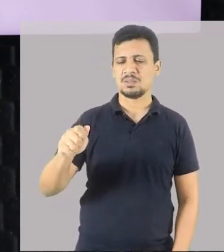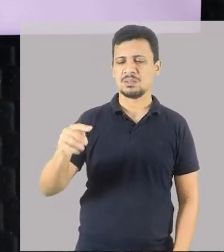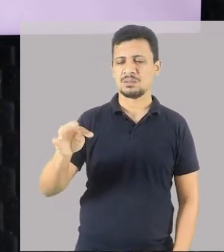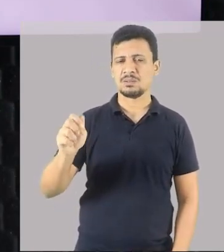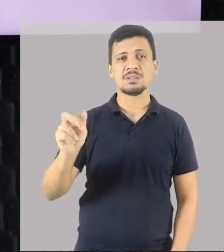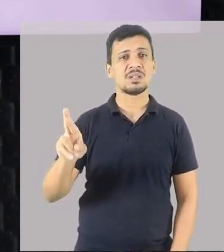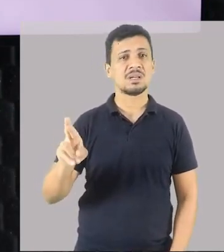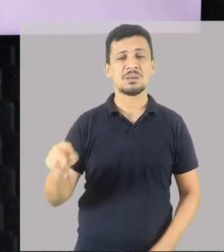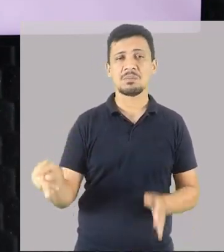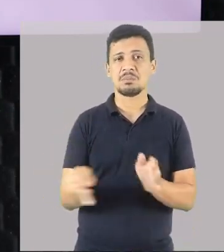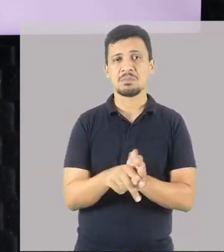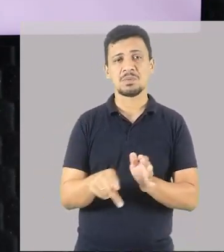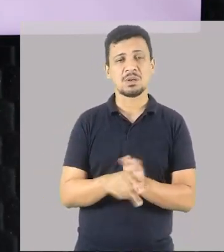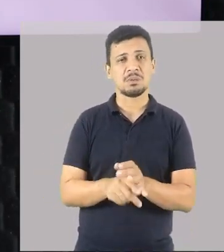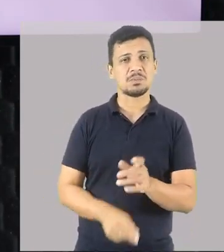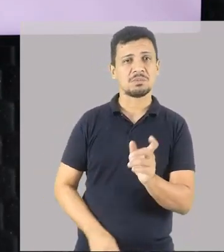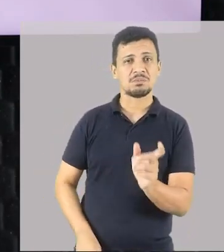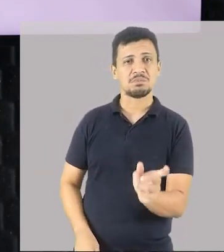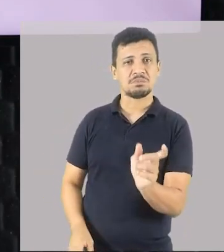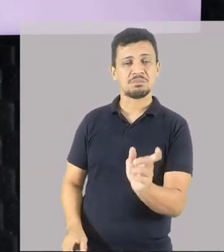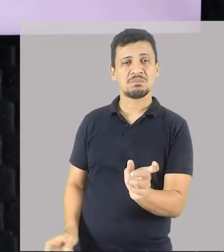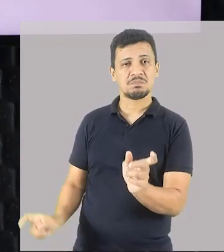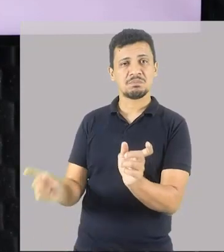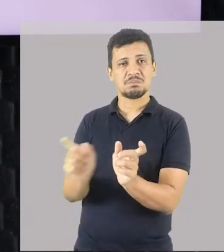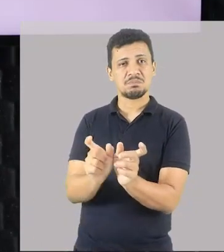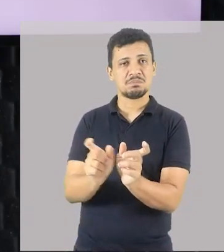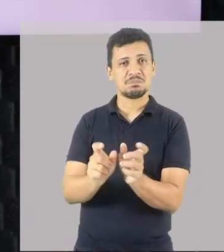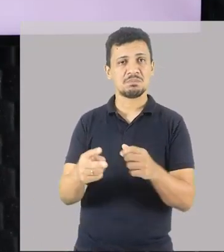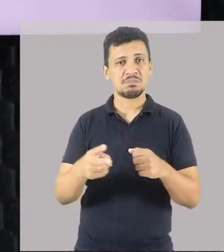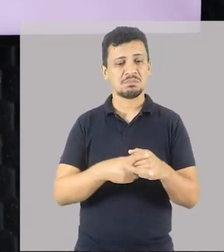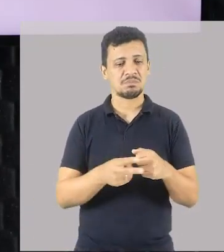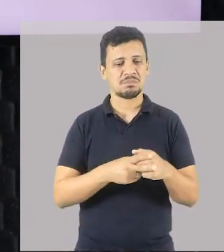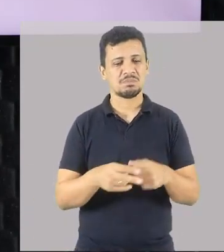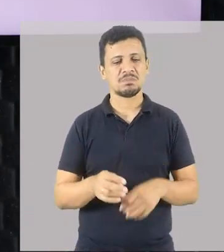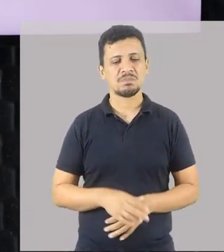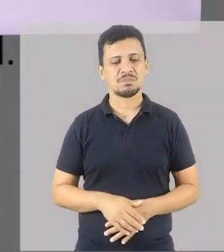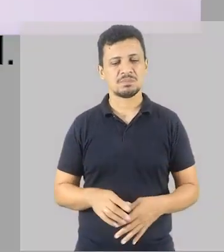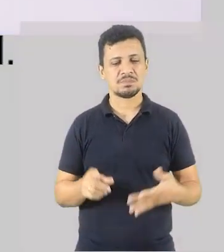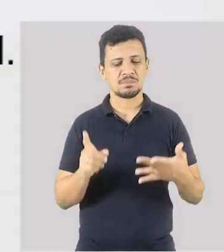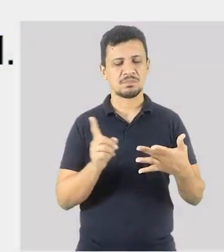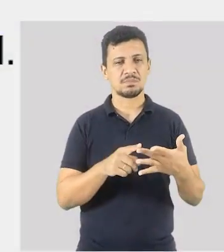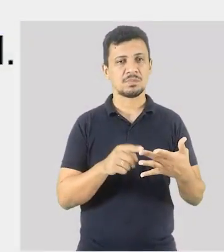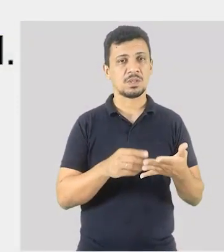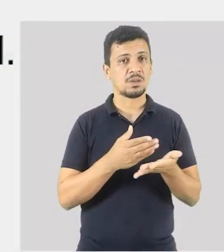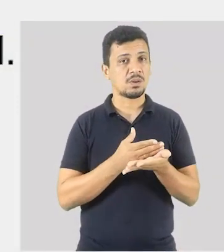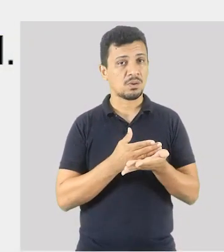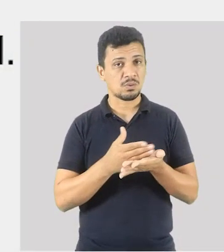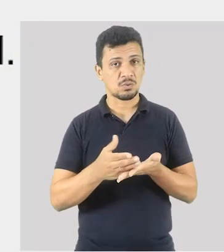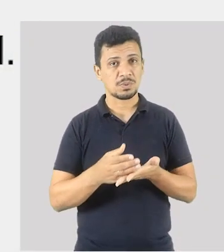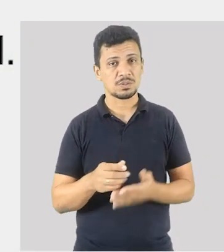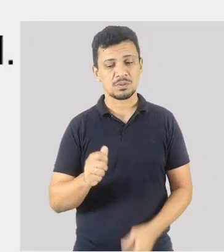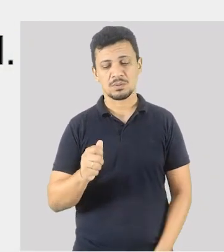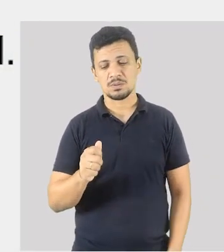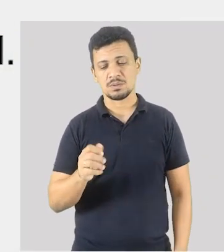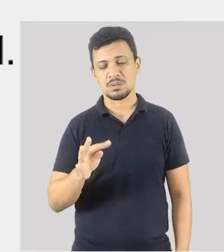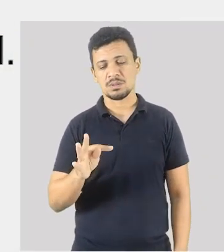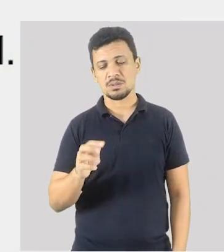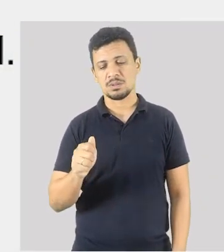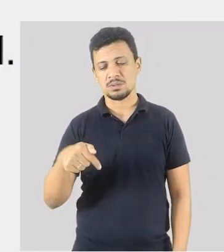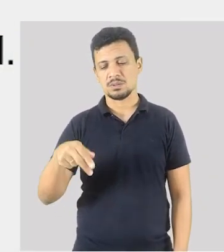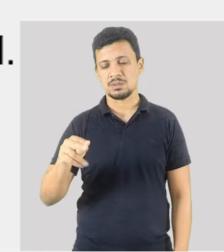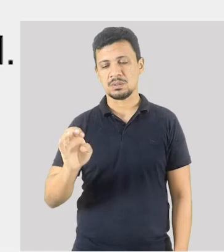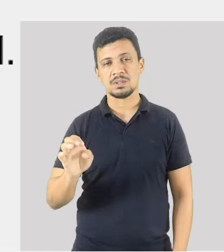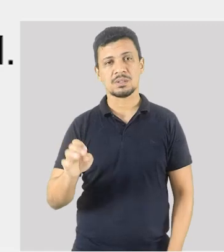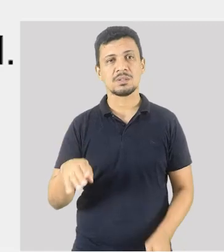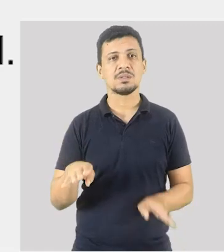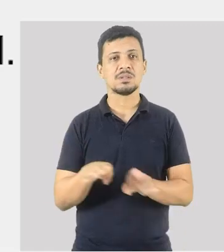derivação sufixal. Eu tenho aí o sufixo verbal. A letra C, começou o ataque. Ataque